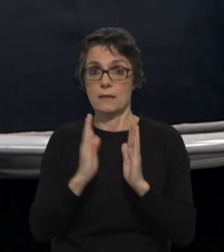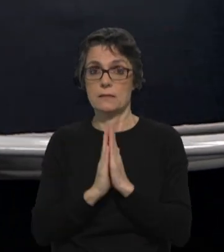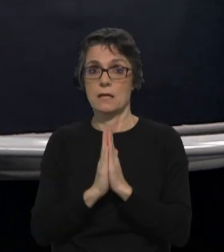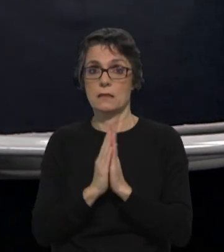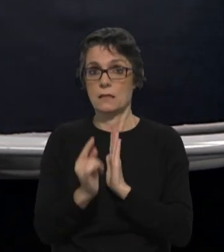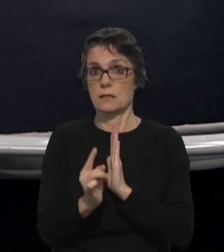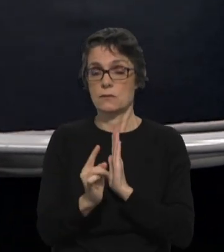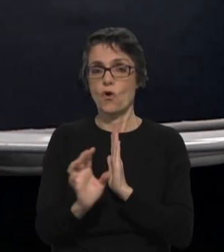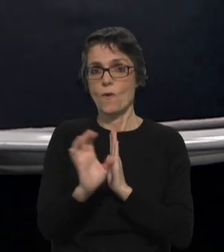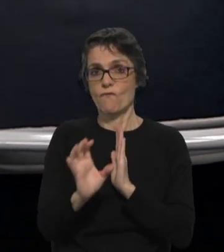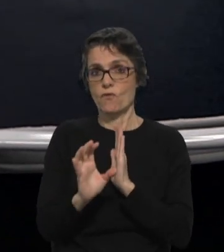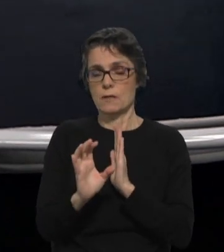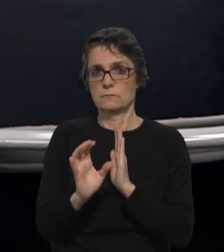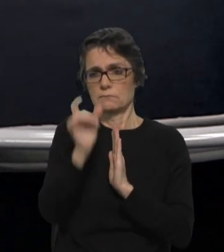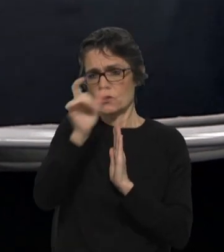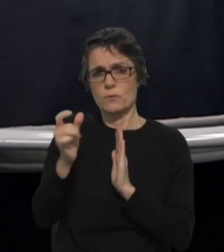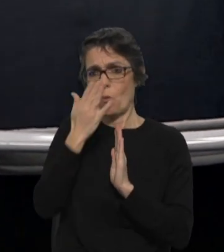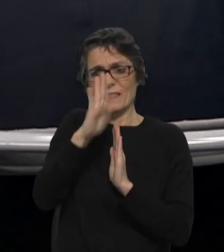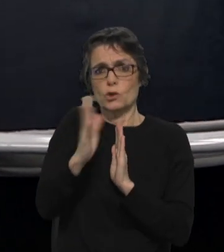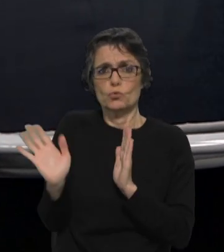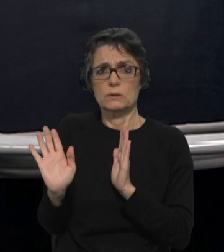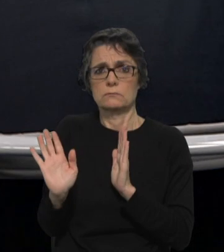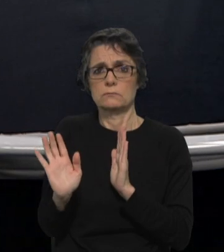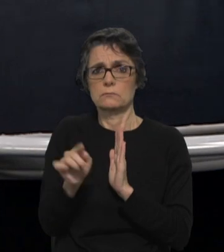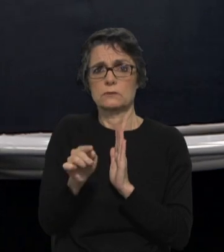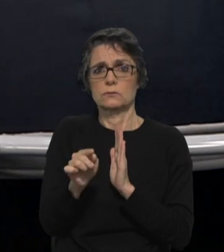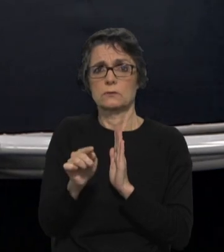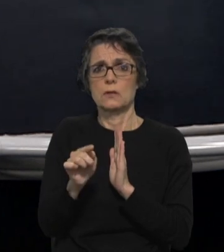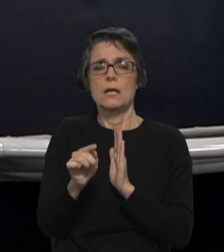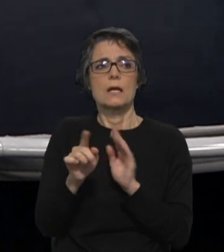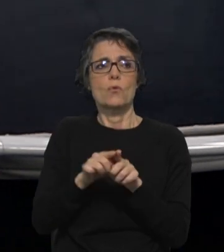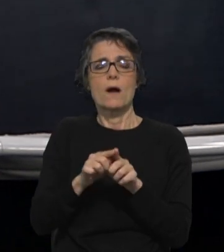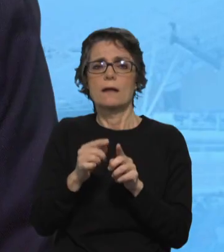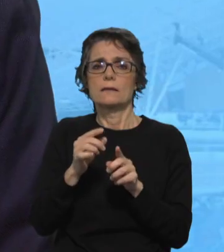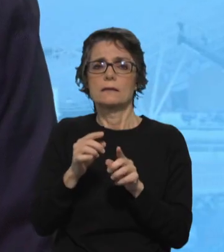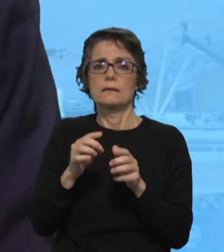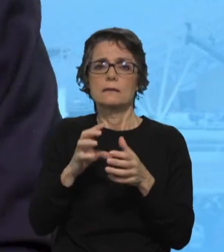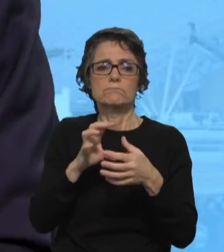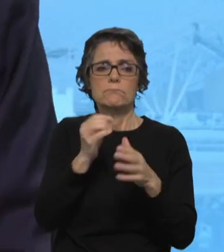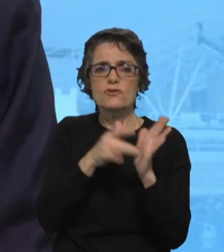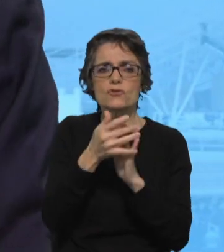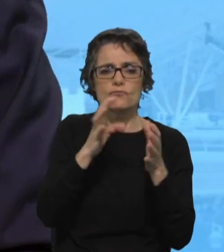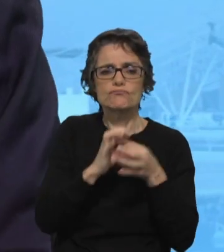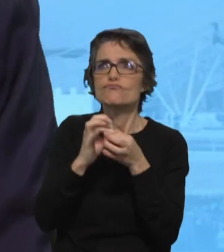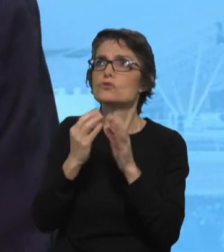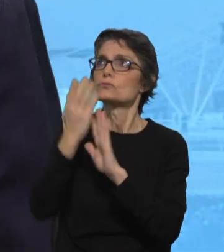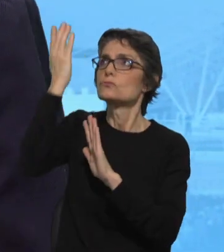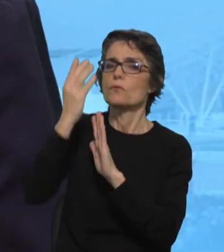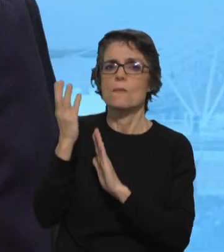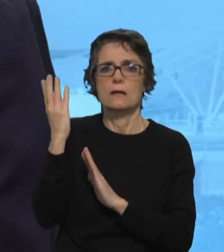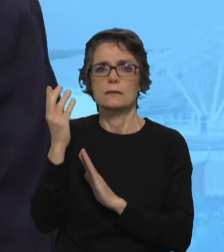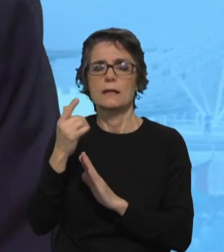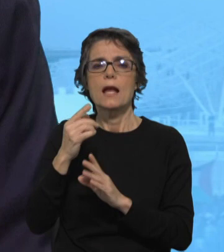forma humana de ser plenamente reconciliada com o Pai, com Deus, e essa forma humana de ser é viver